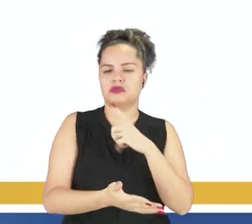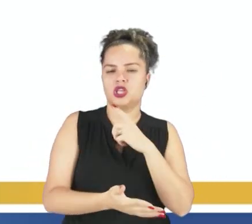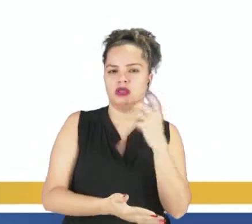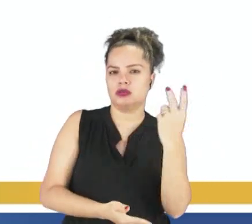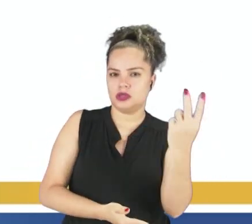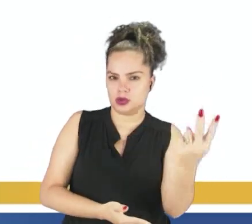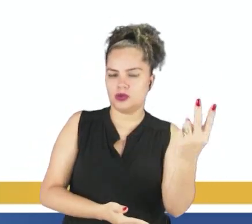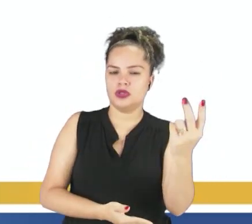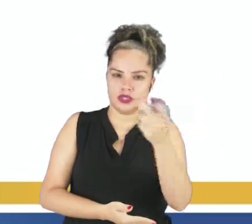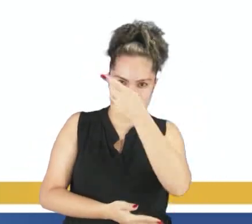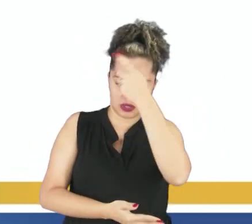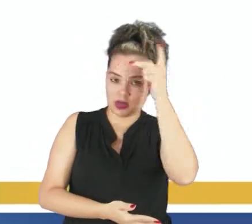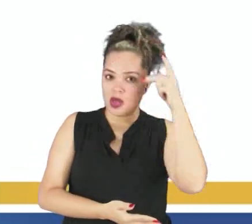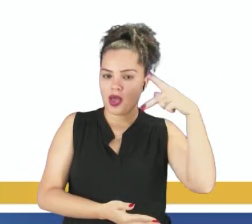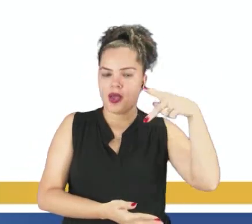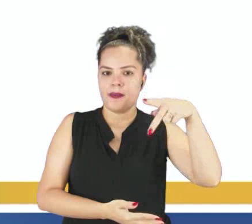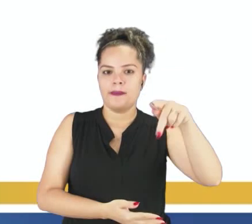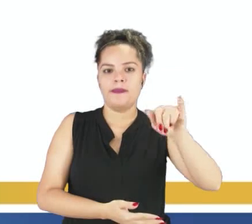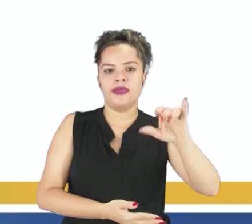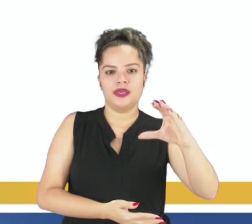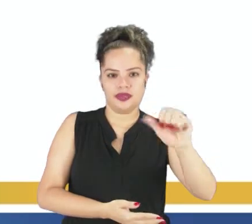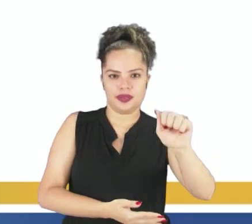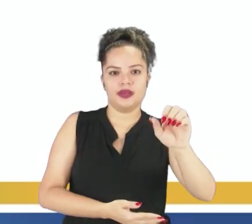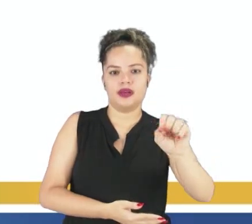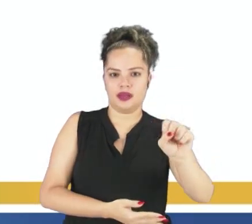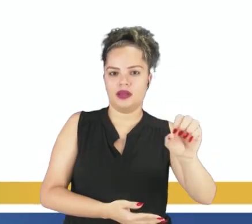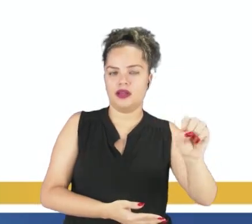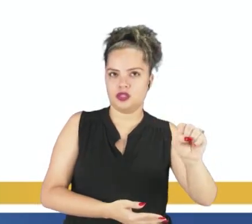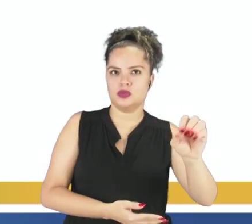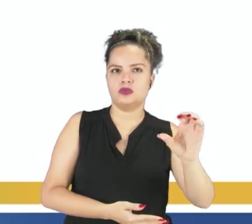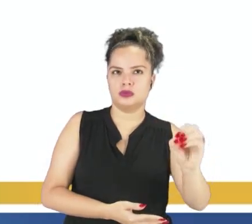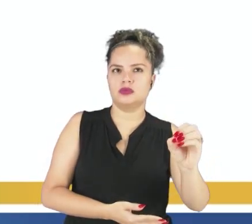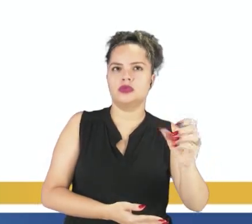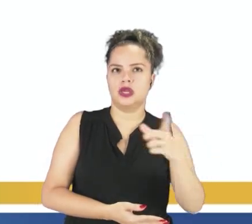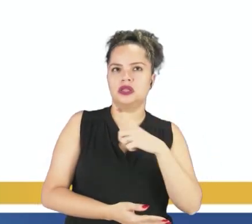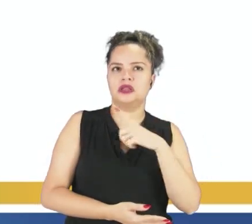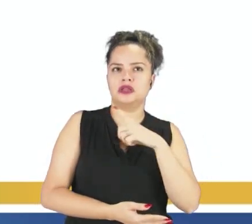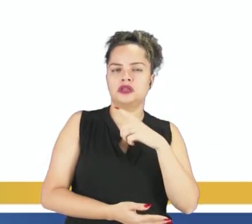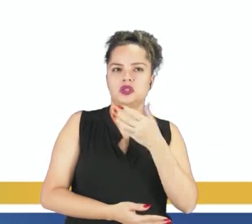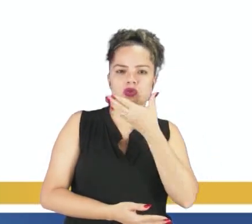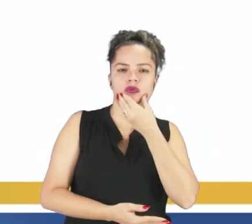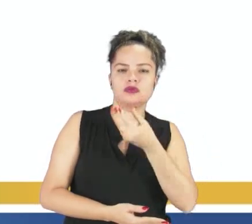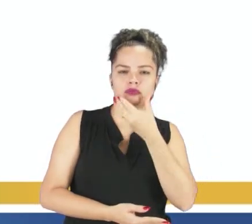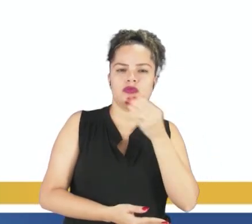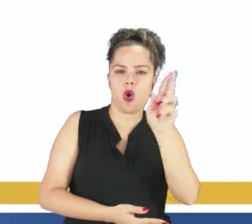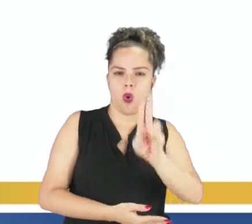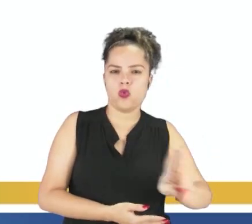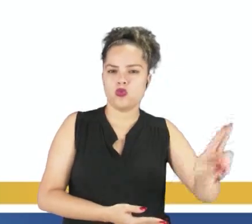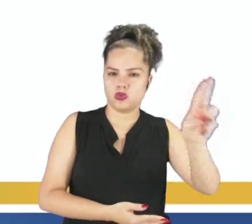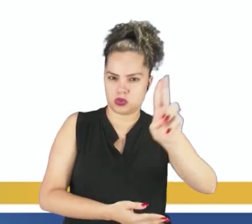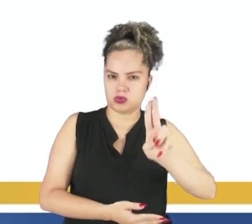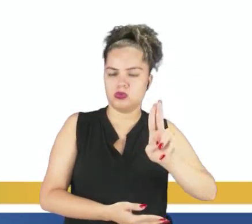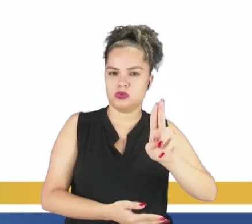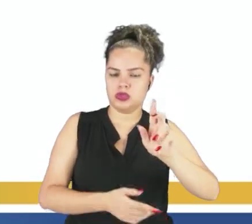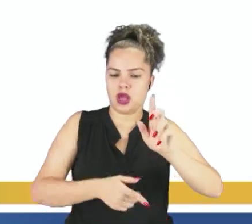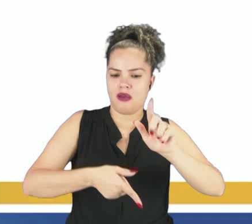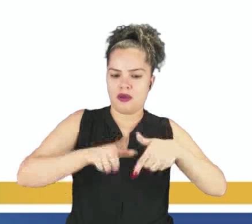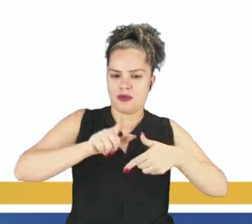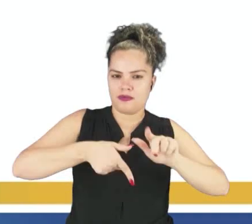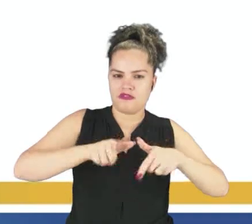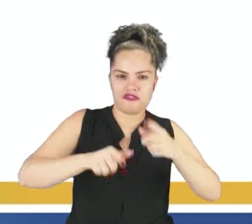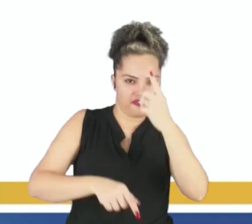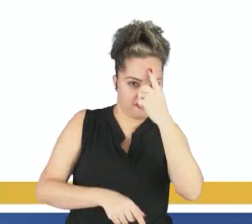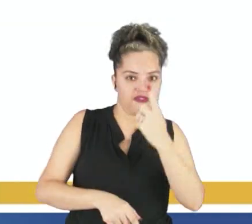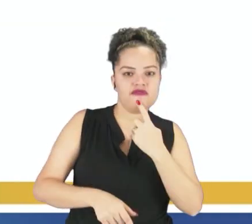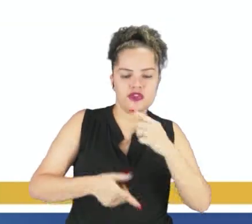de dois artistas, de Pablo Picasso e outro de Tom Vogue, em que eles utilizam, pessoal, figuras geométricas para